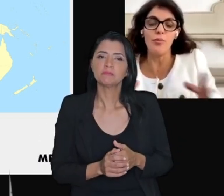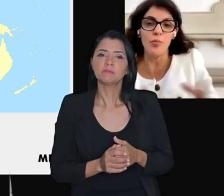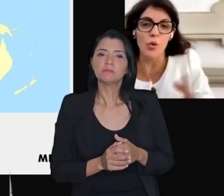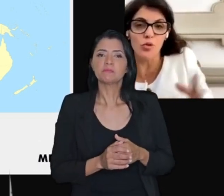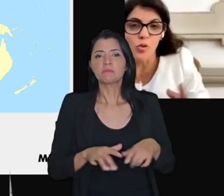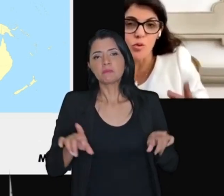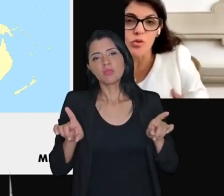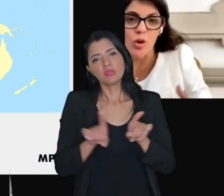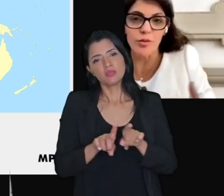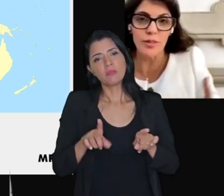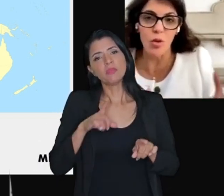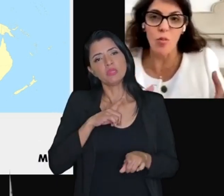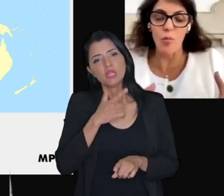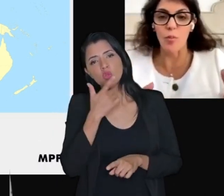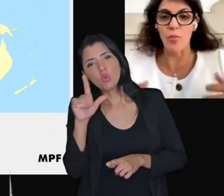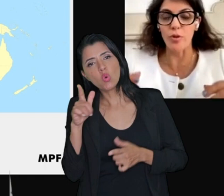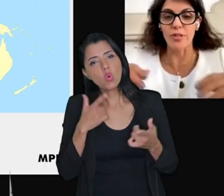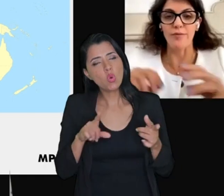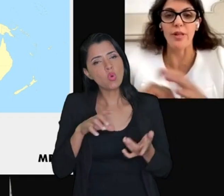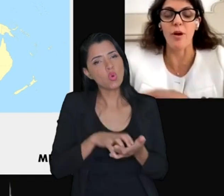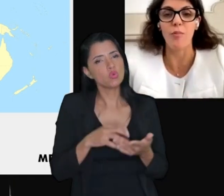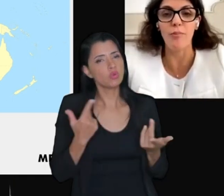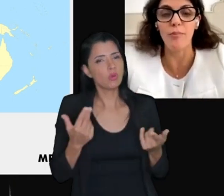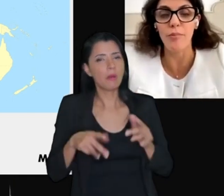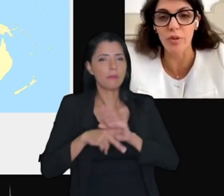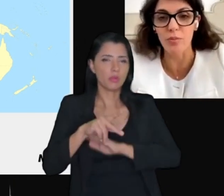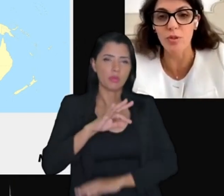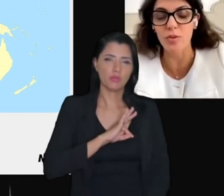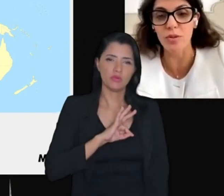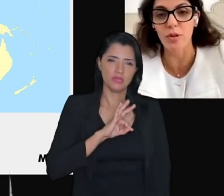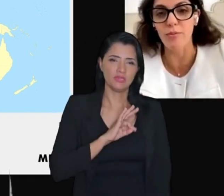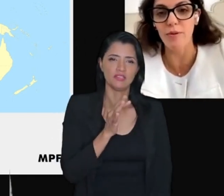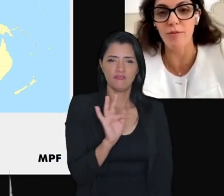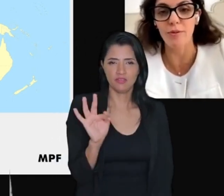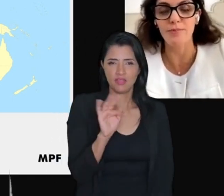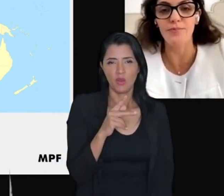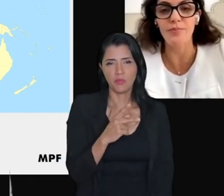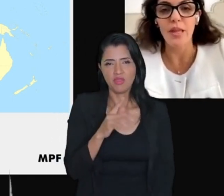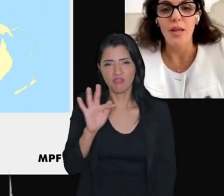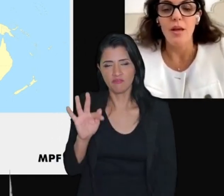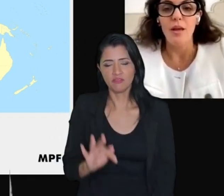que também possuem outros órgãos, assim como a própria Polícia Federal. Podemos prosseguir.